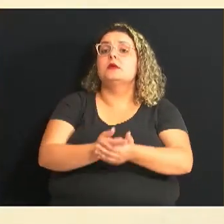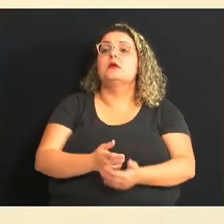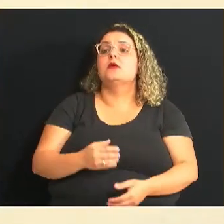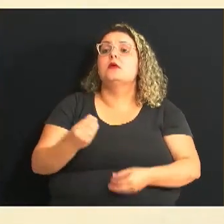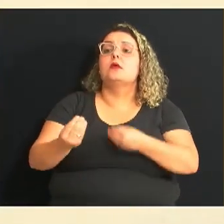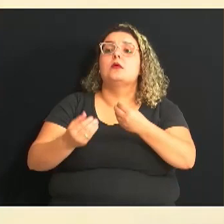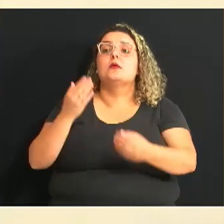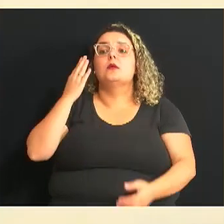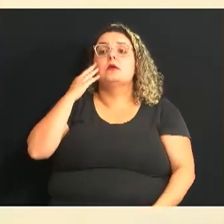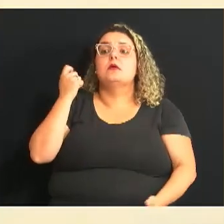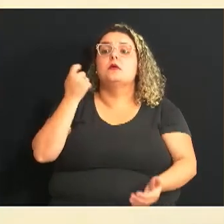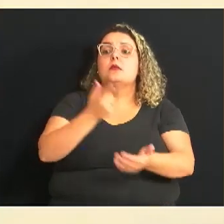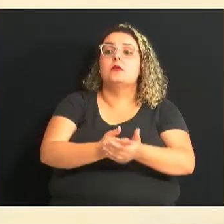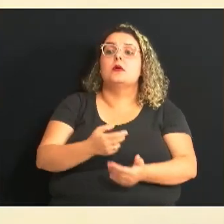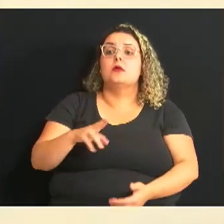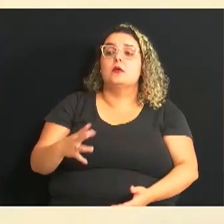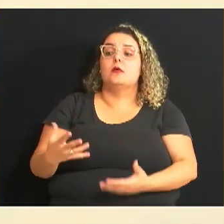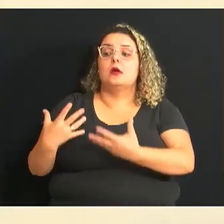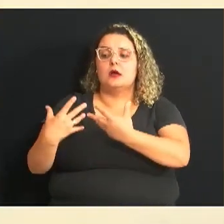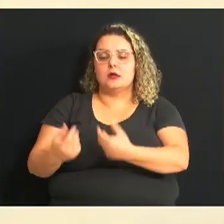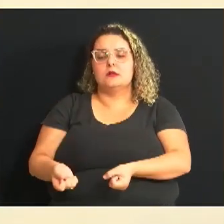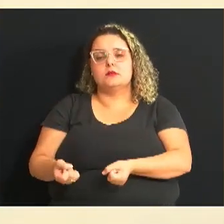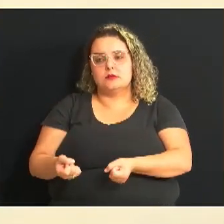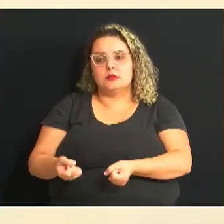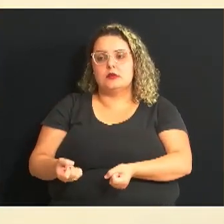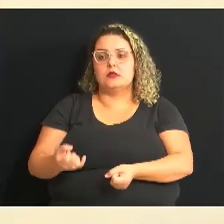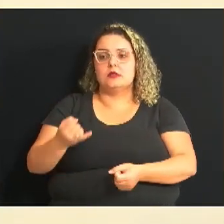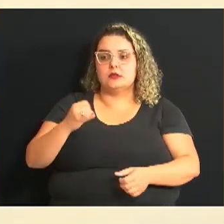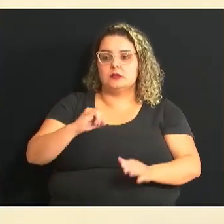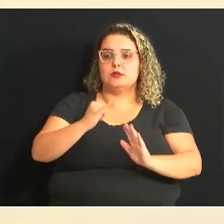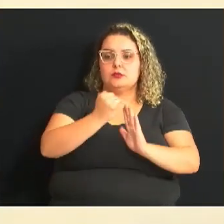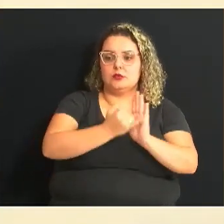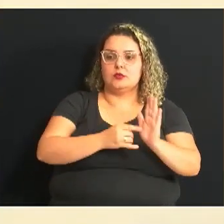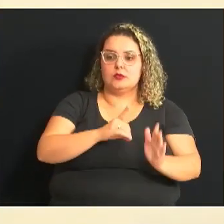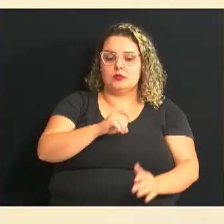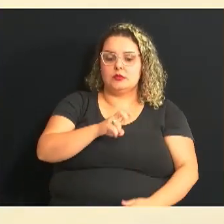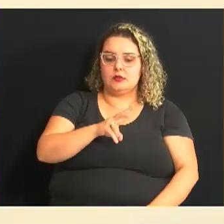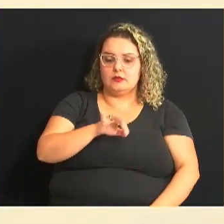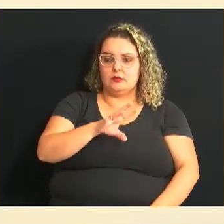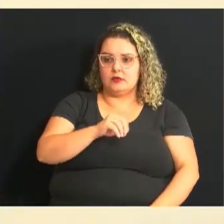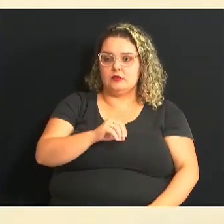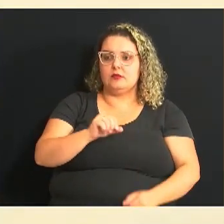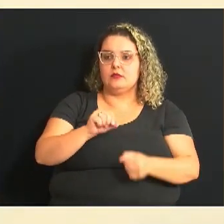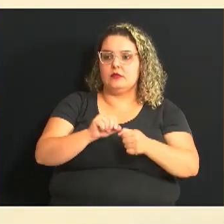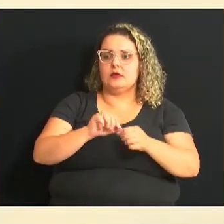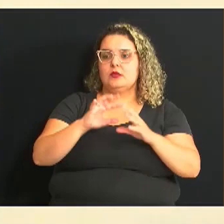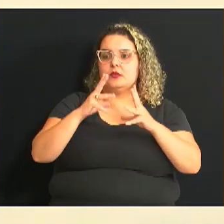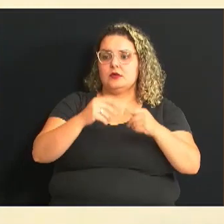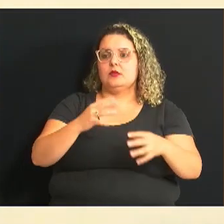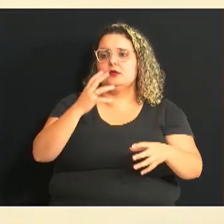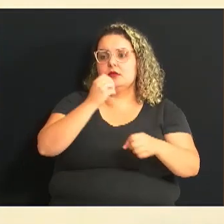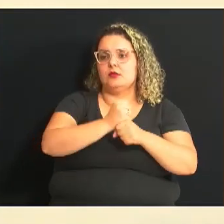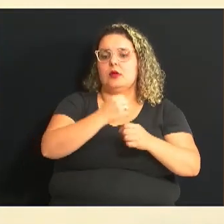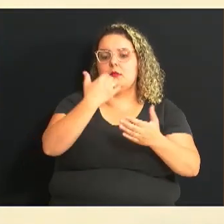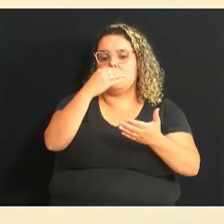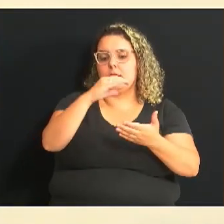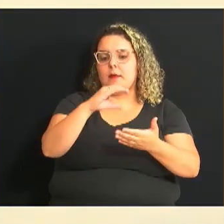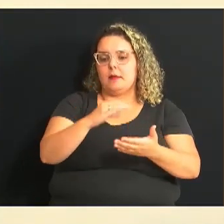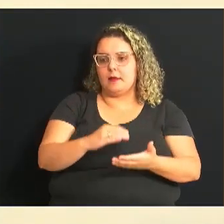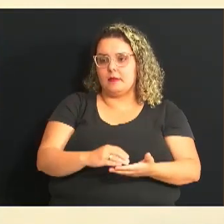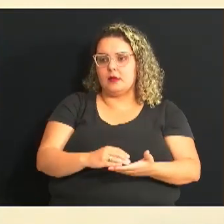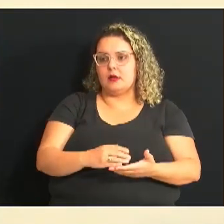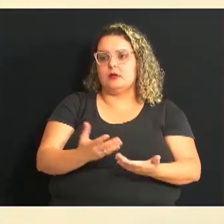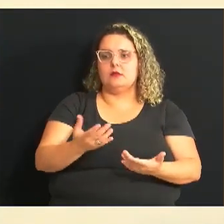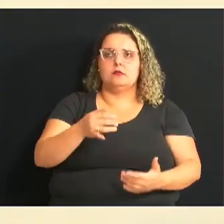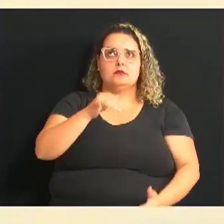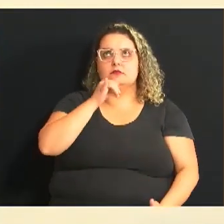pagar ou se você tem a restituir? Então, se o seu imposto devido, você fez todo esse cálculo aí, esses lançamentos, seu imposto devido foi, sei